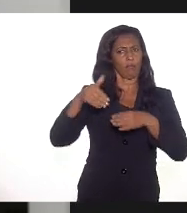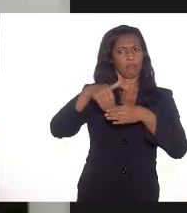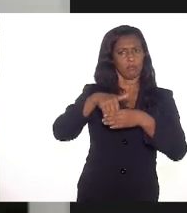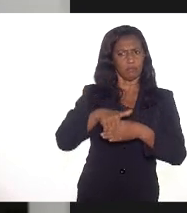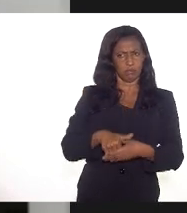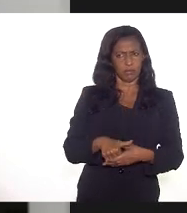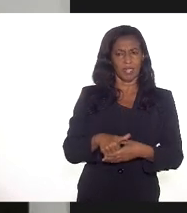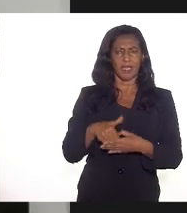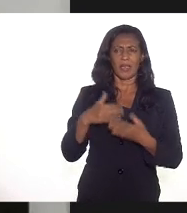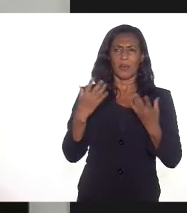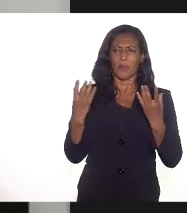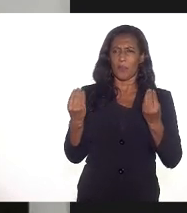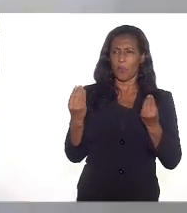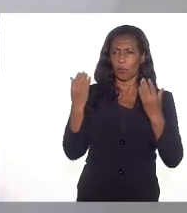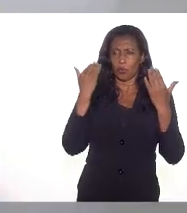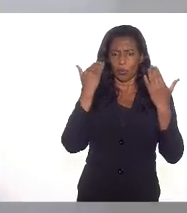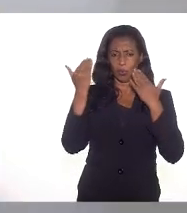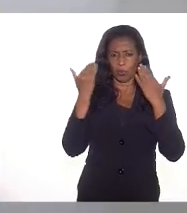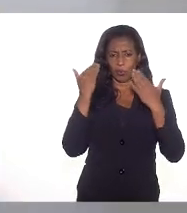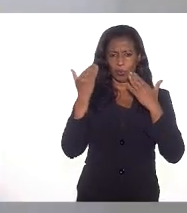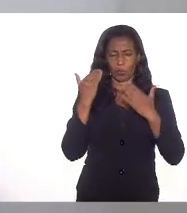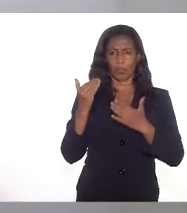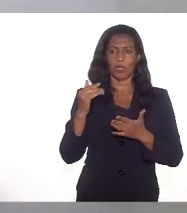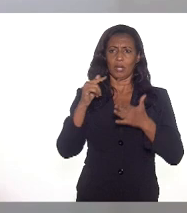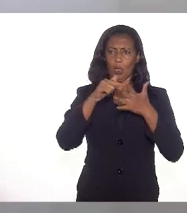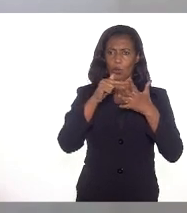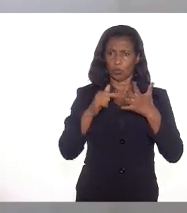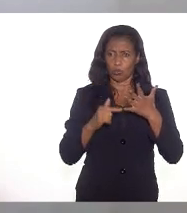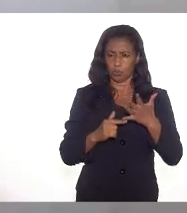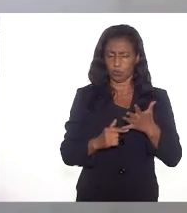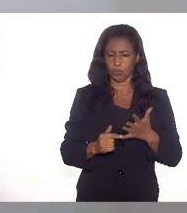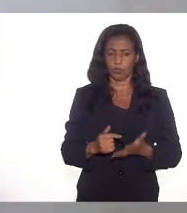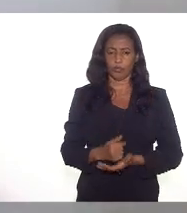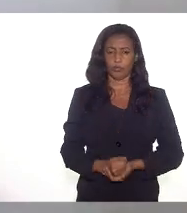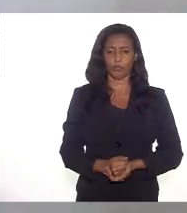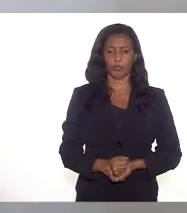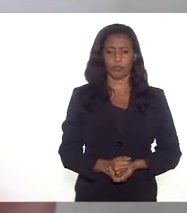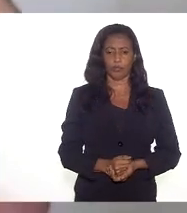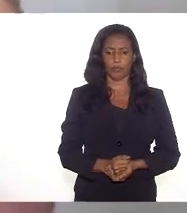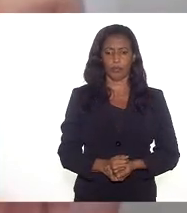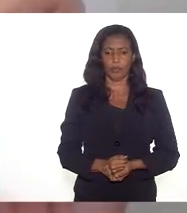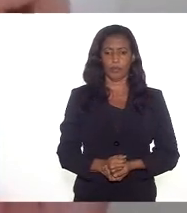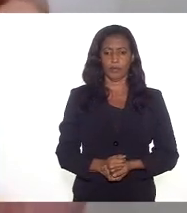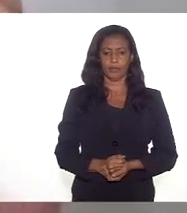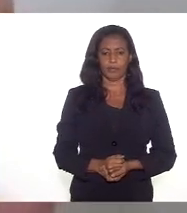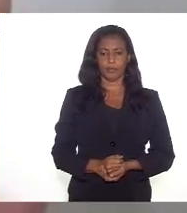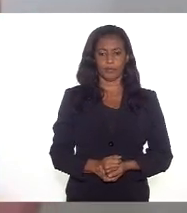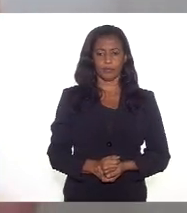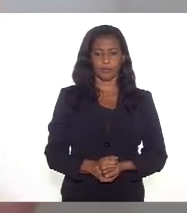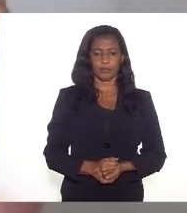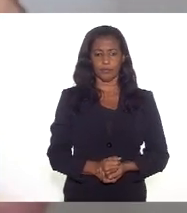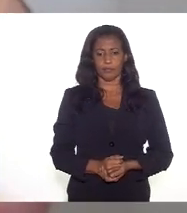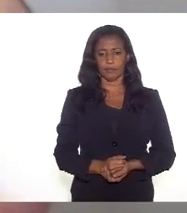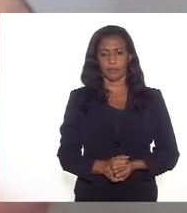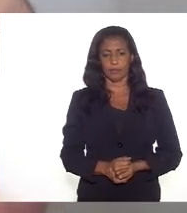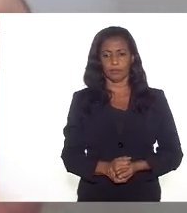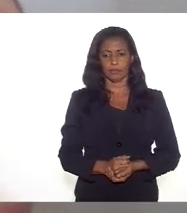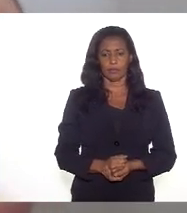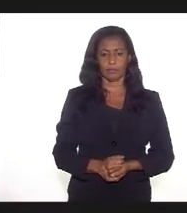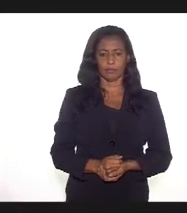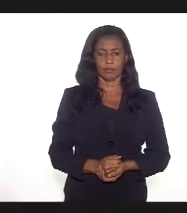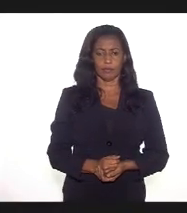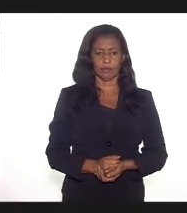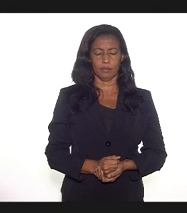se assemelha a este em alguns pontos. Obrigado. Obrigado, Márcio. Um minuto, Alexandre Freitas. Pela